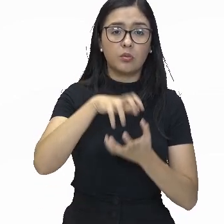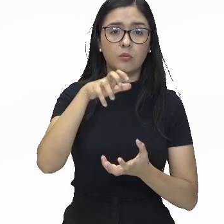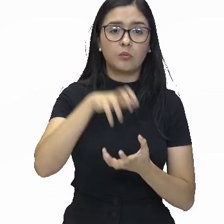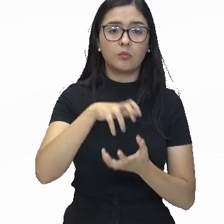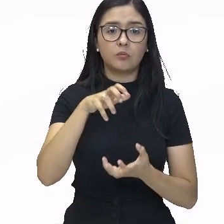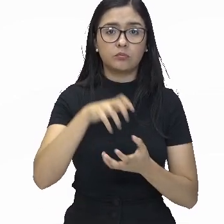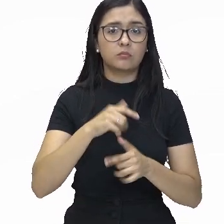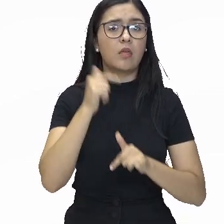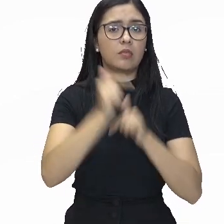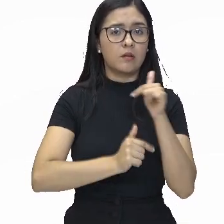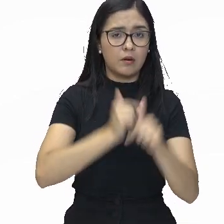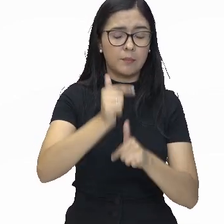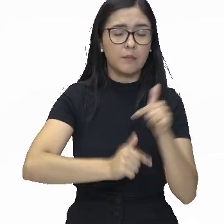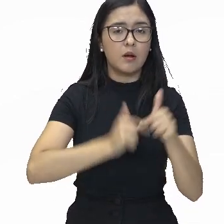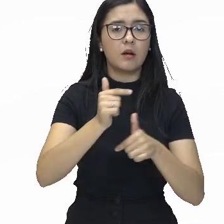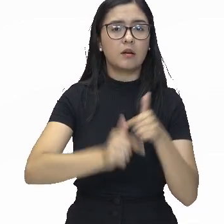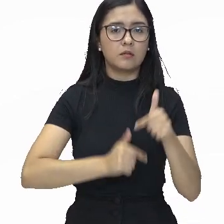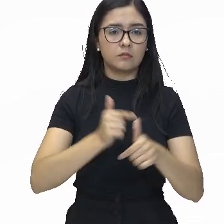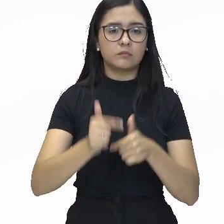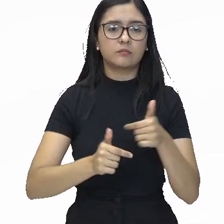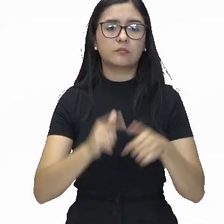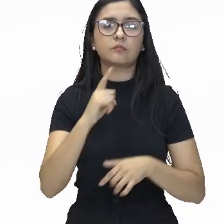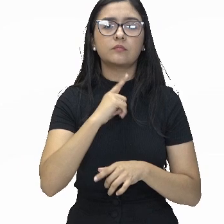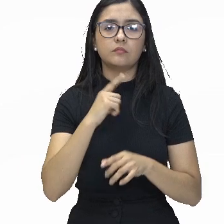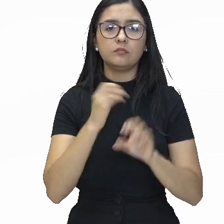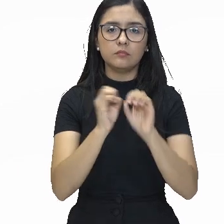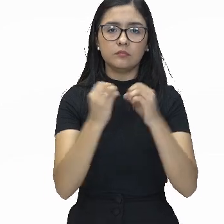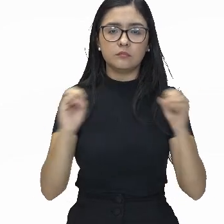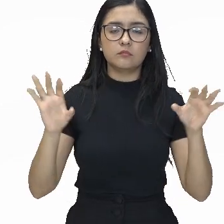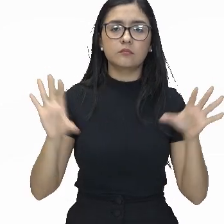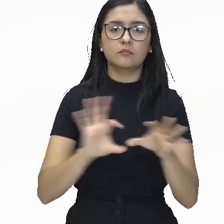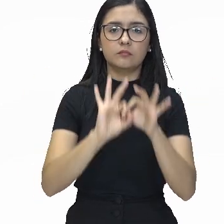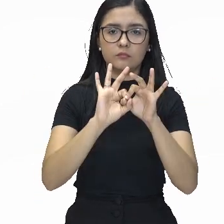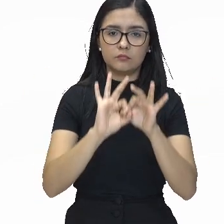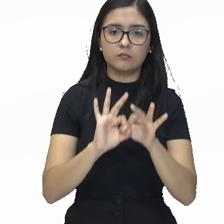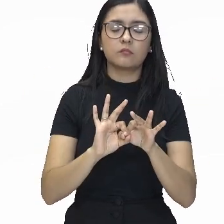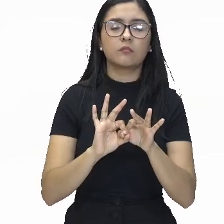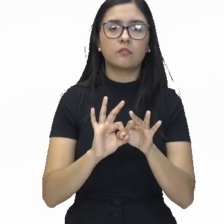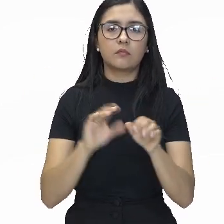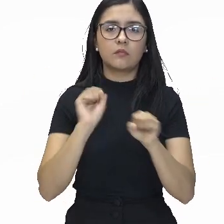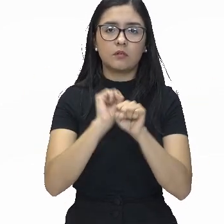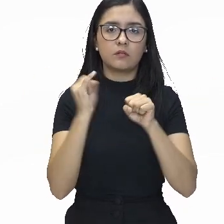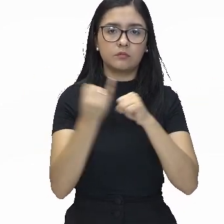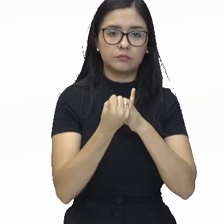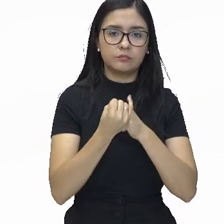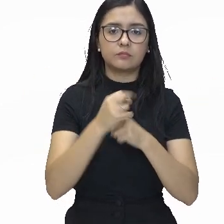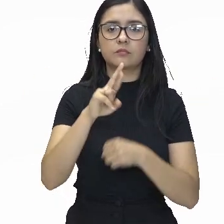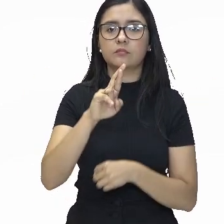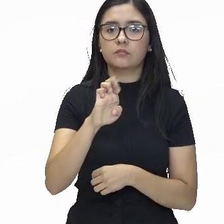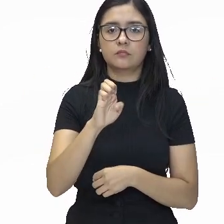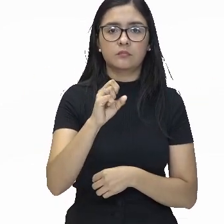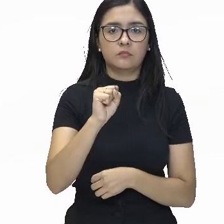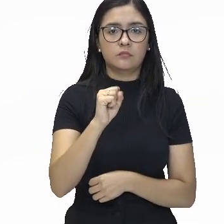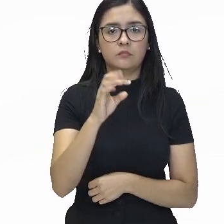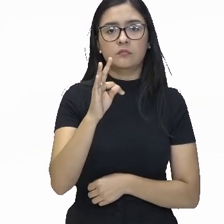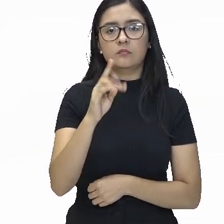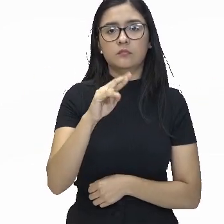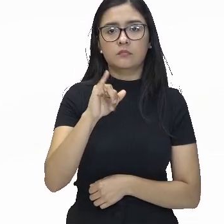Então, aí eu tenho uma oração subordinada adjetiva restritiva,